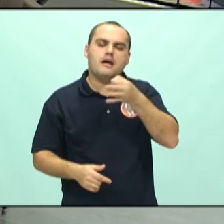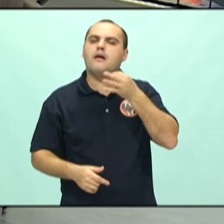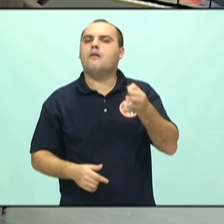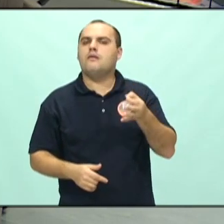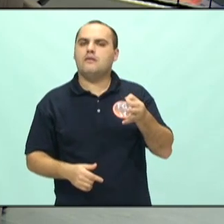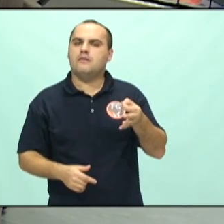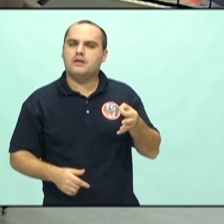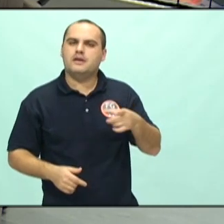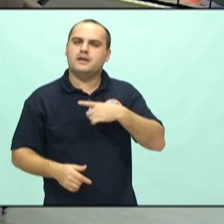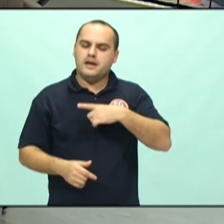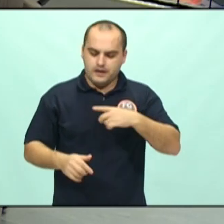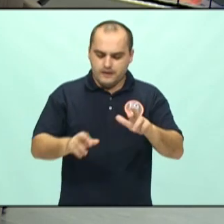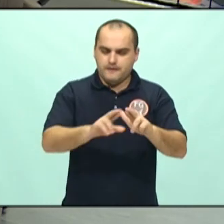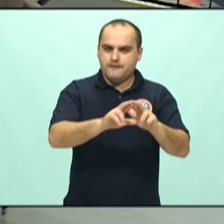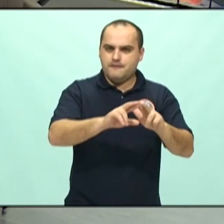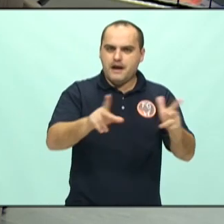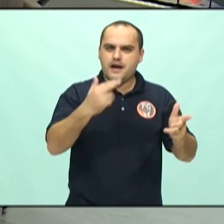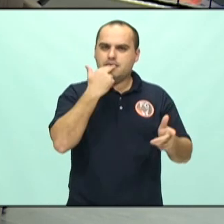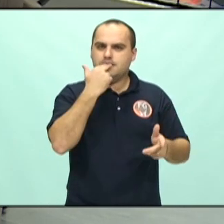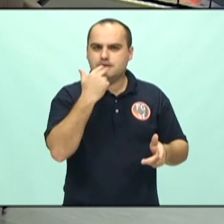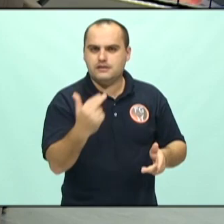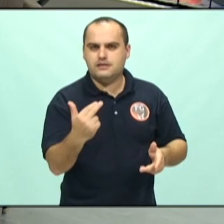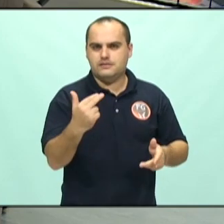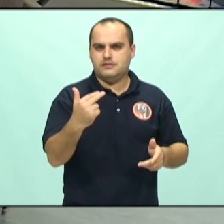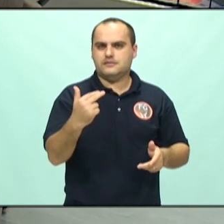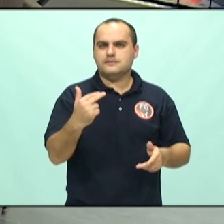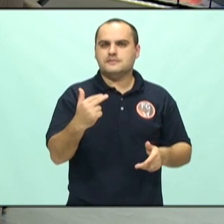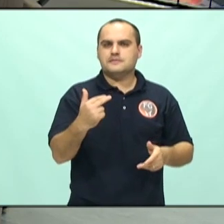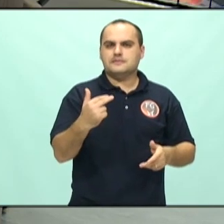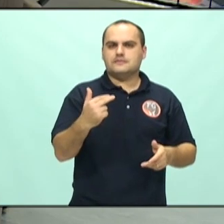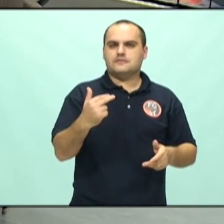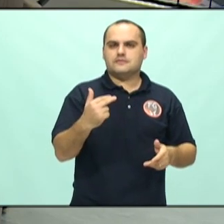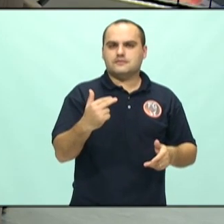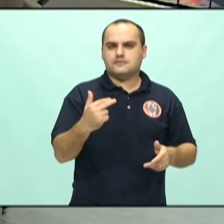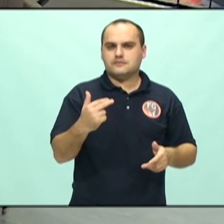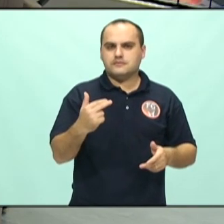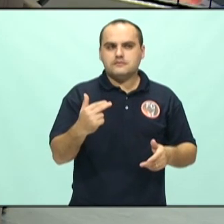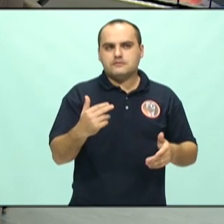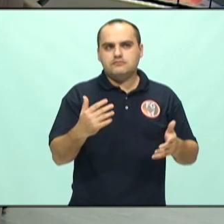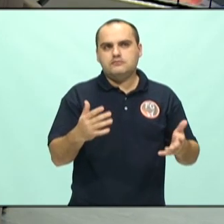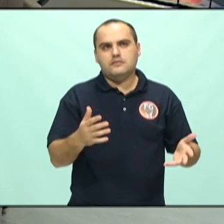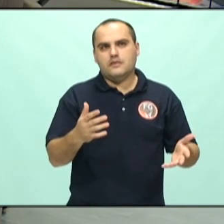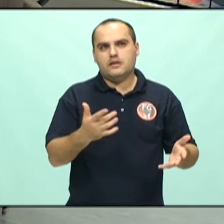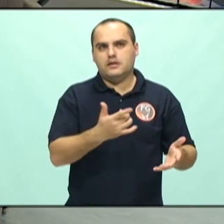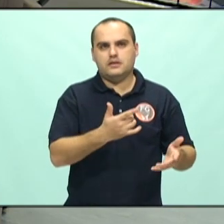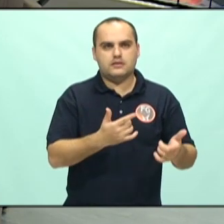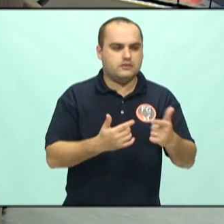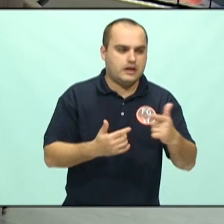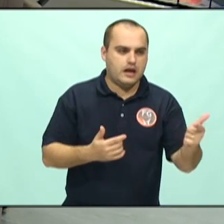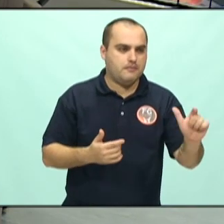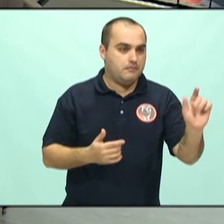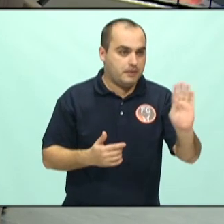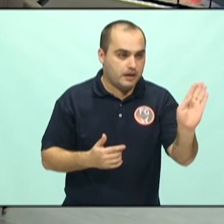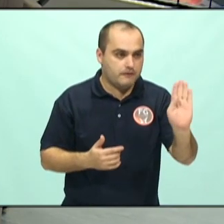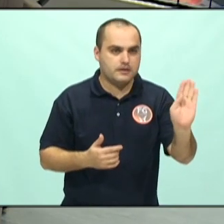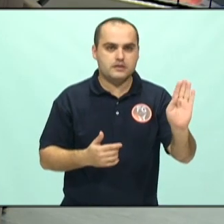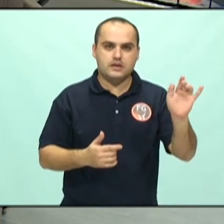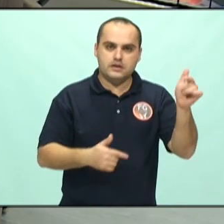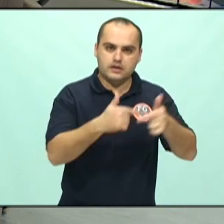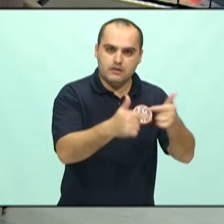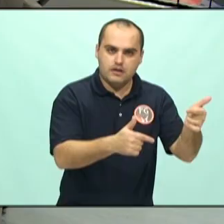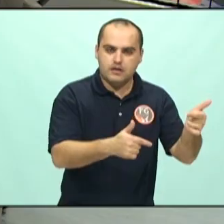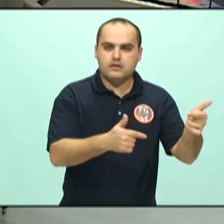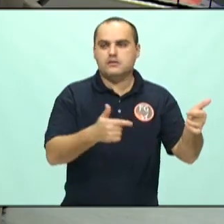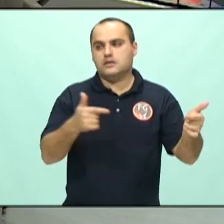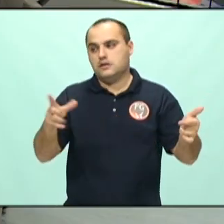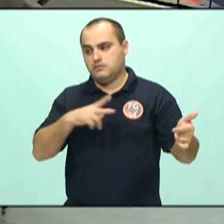de situações que não há uma série de situações e benefícios trabalhistas que há também no